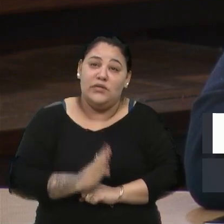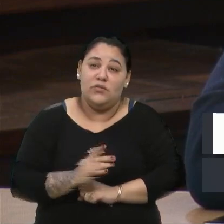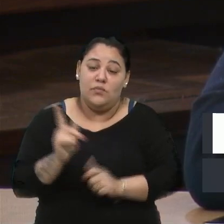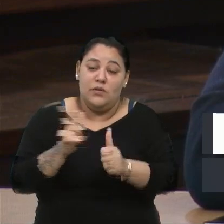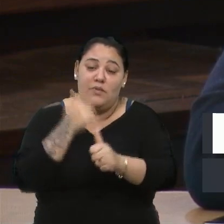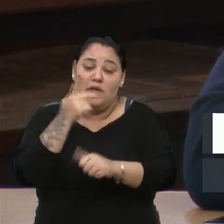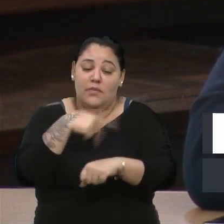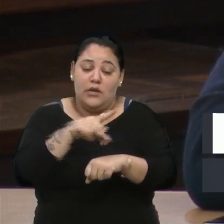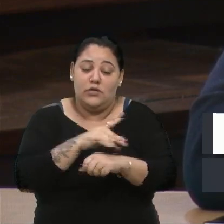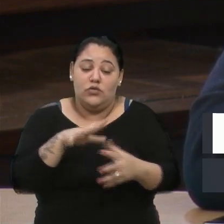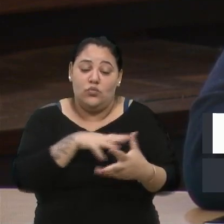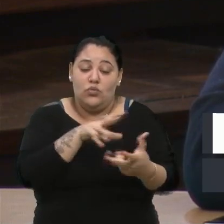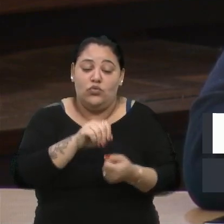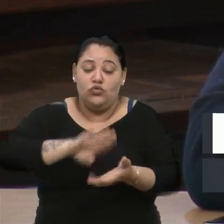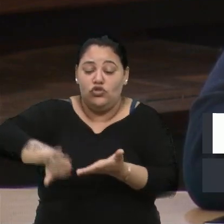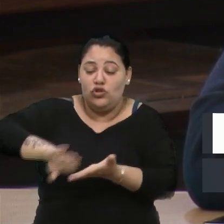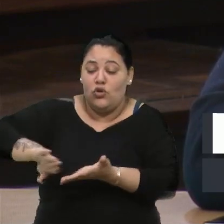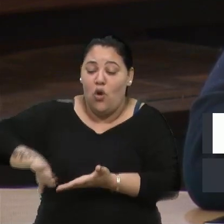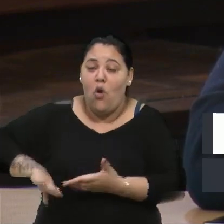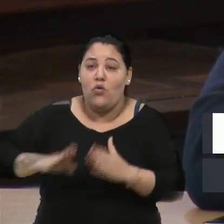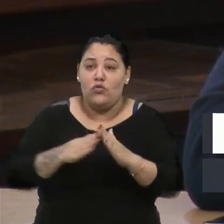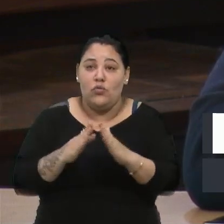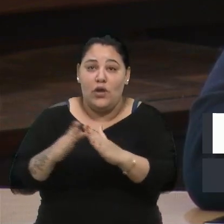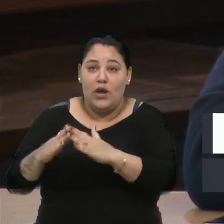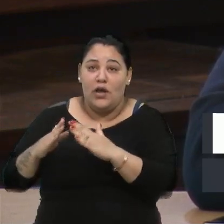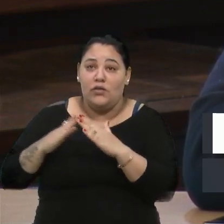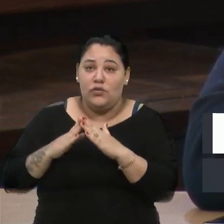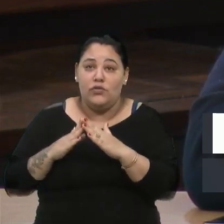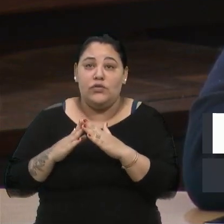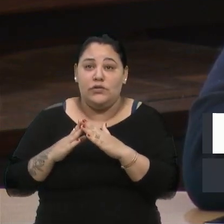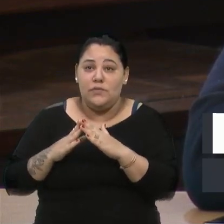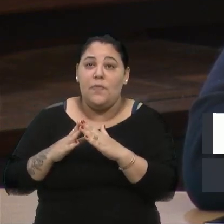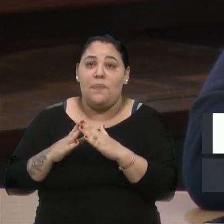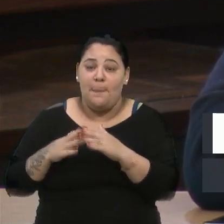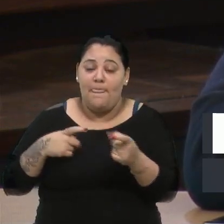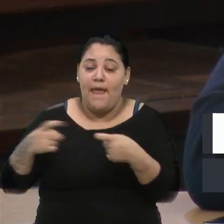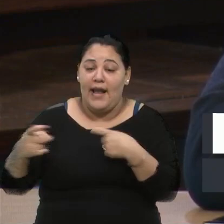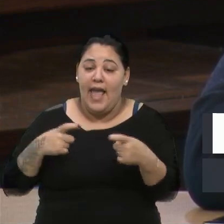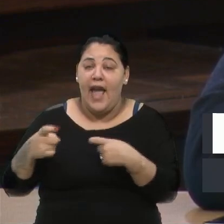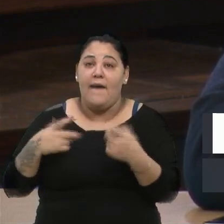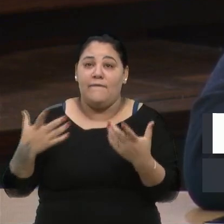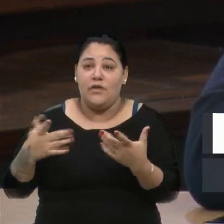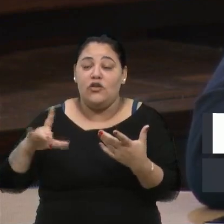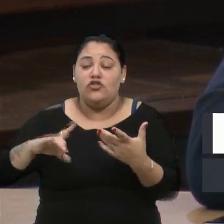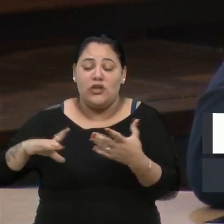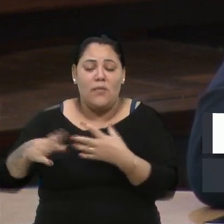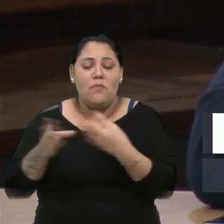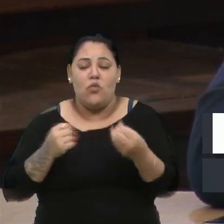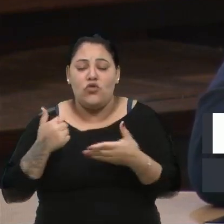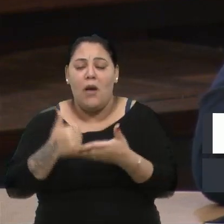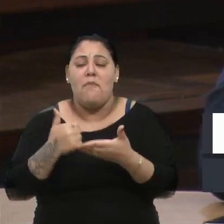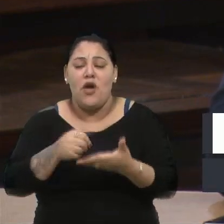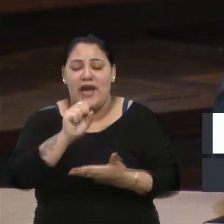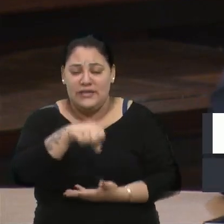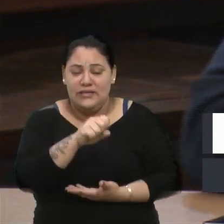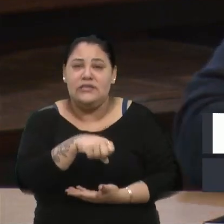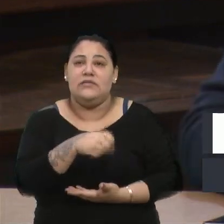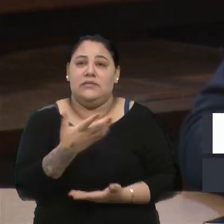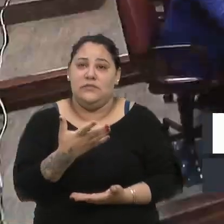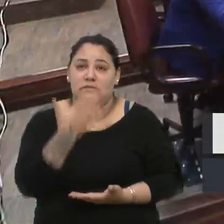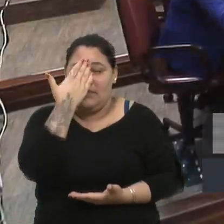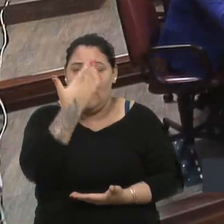seus moradores, né, daquela zona de conflito. Então, nós temos muito a contribuir e muito a pautar.